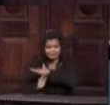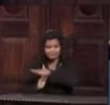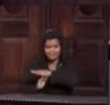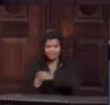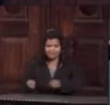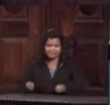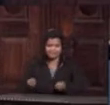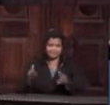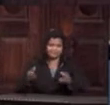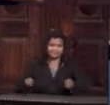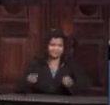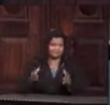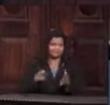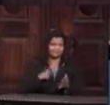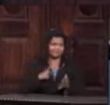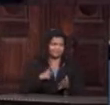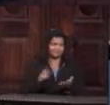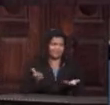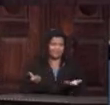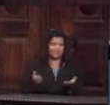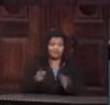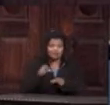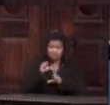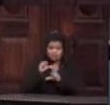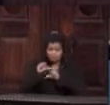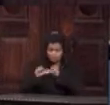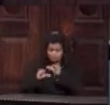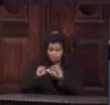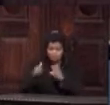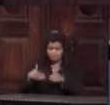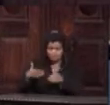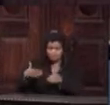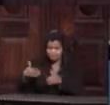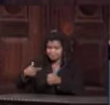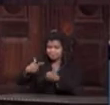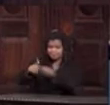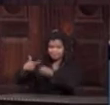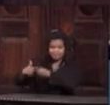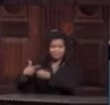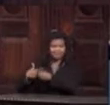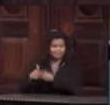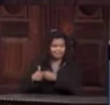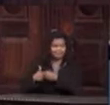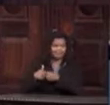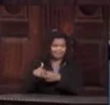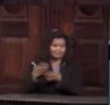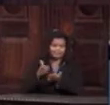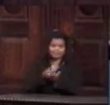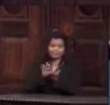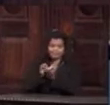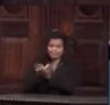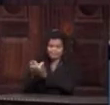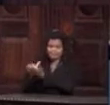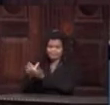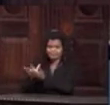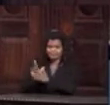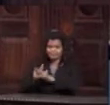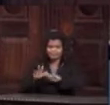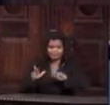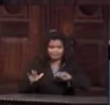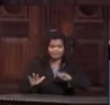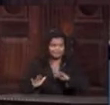a terceirização universalizado do trabalho apontando para completa precarização das condições de trabalho